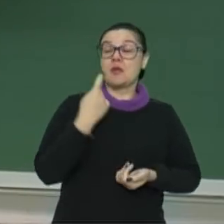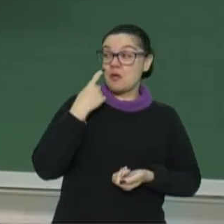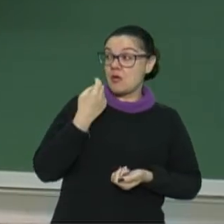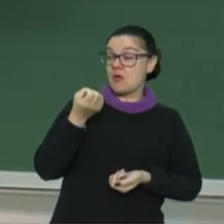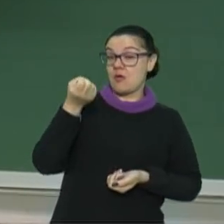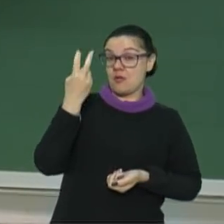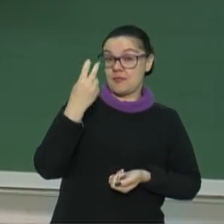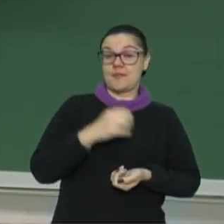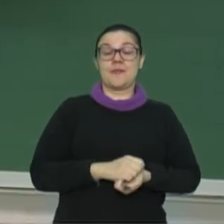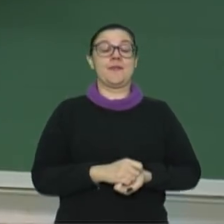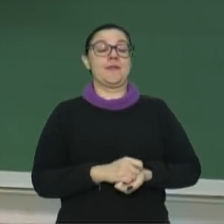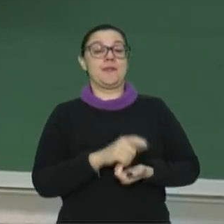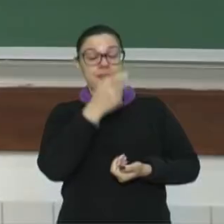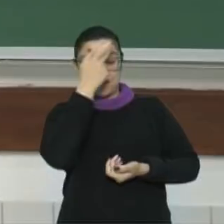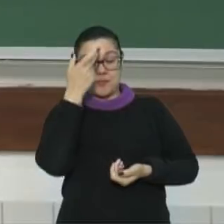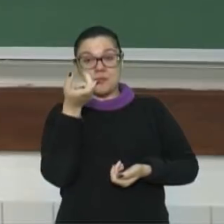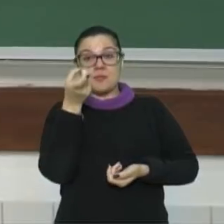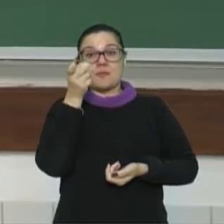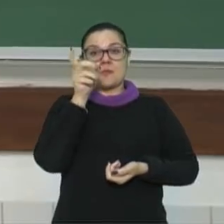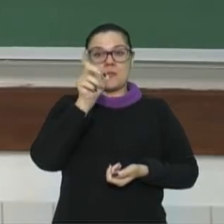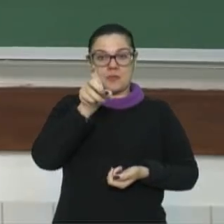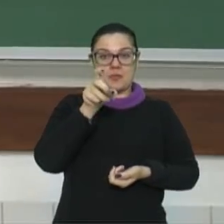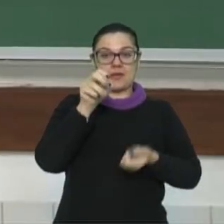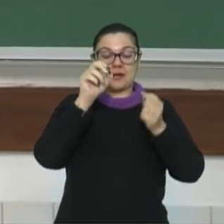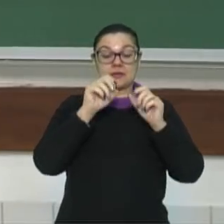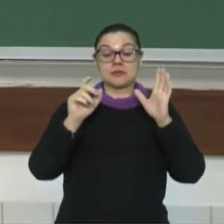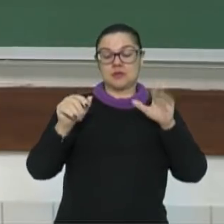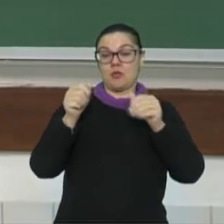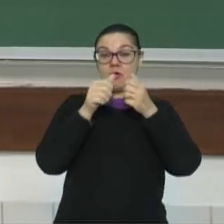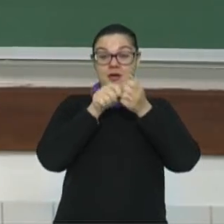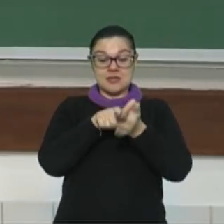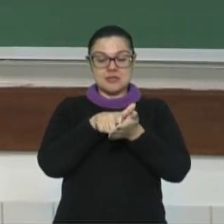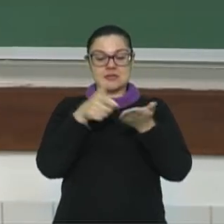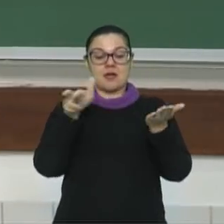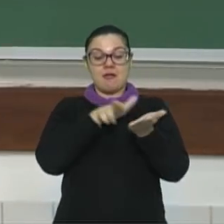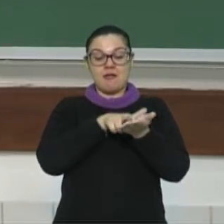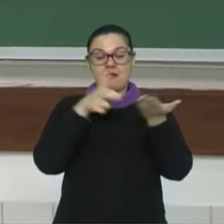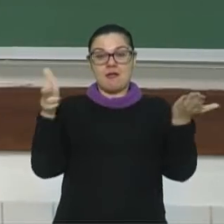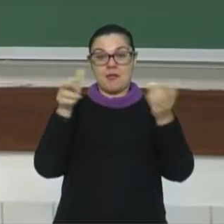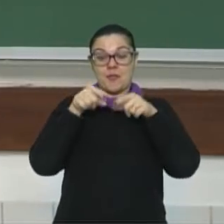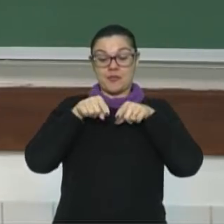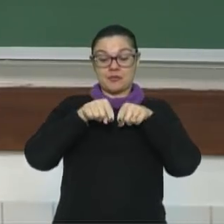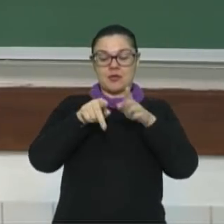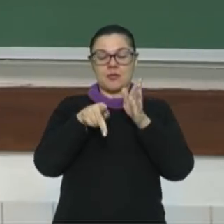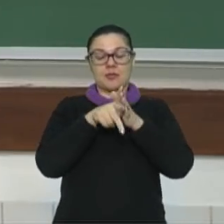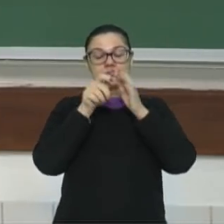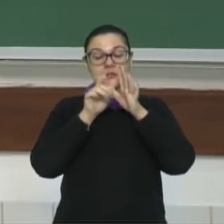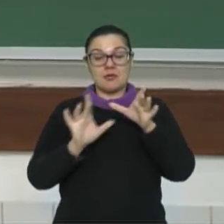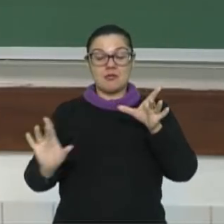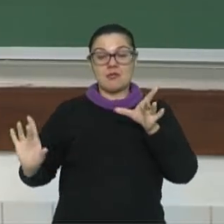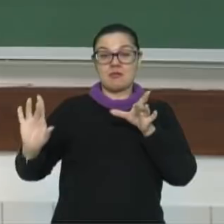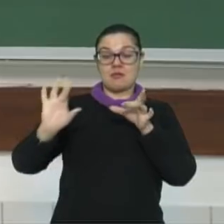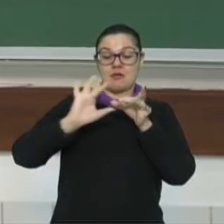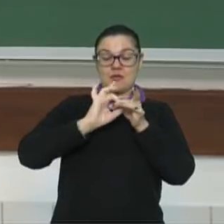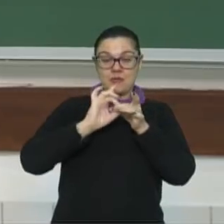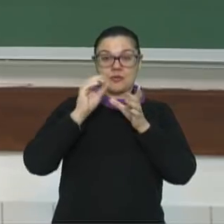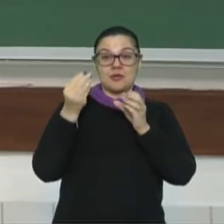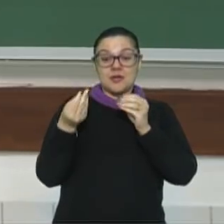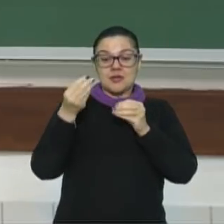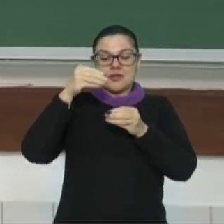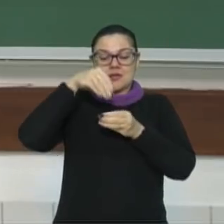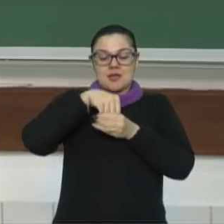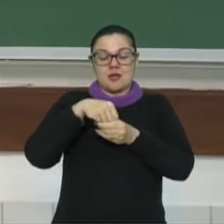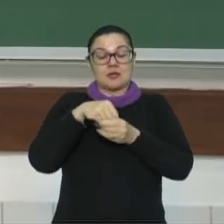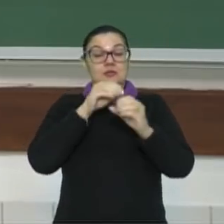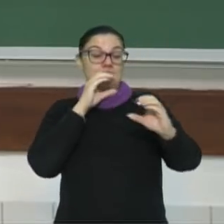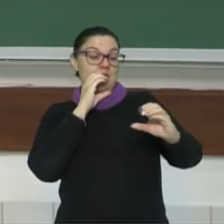pessoa clicar, tá? Então tá dentro a reportagem, como a notícia, ela tá dentro de um contexto aí dentro do meio